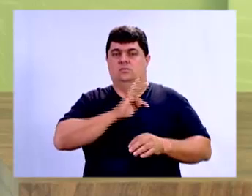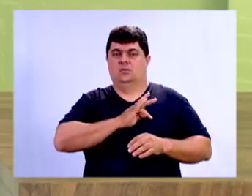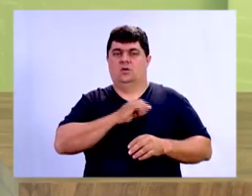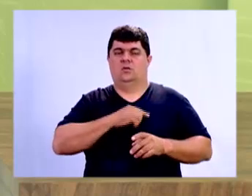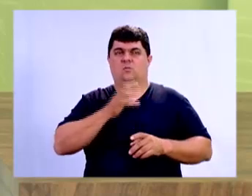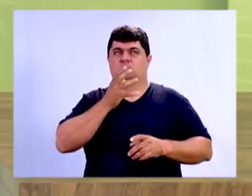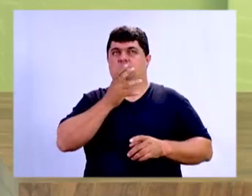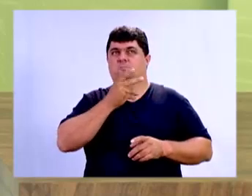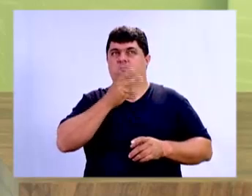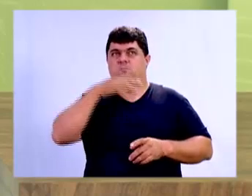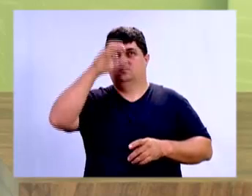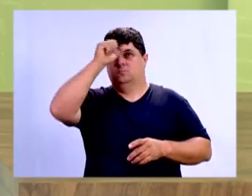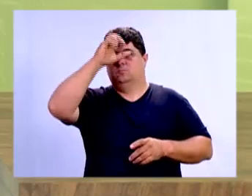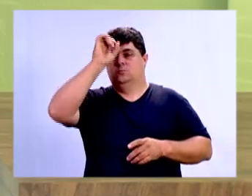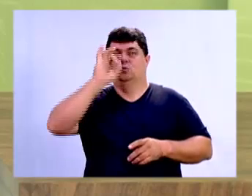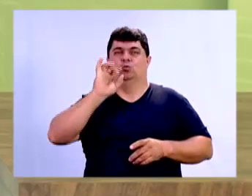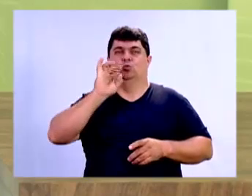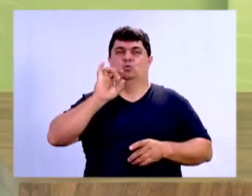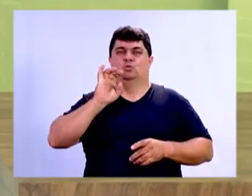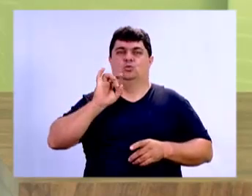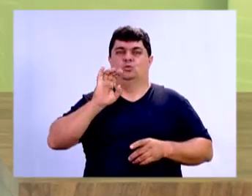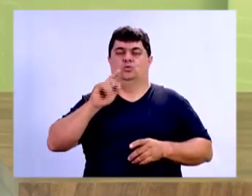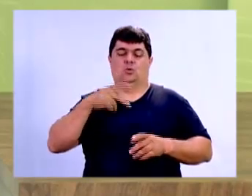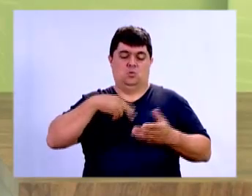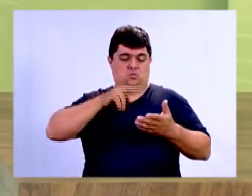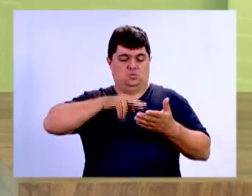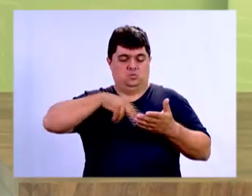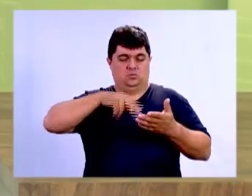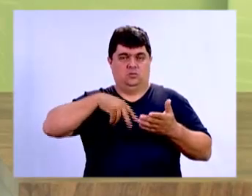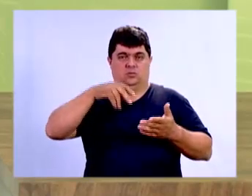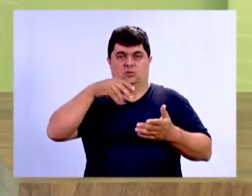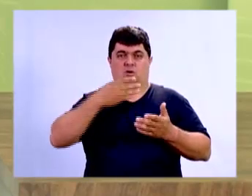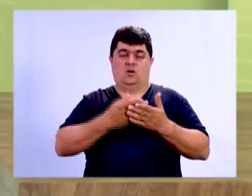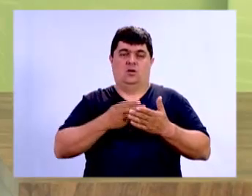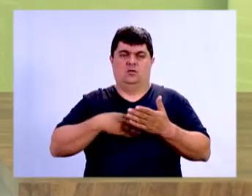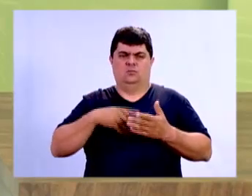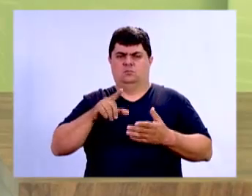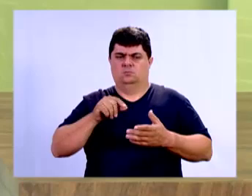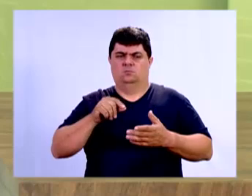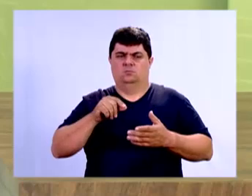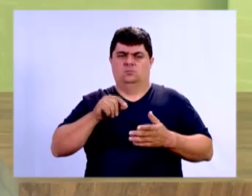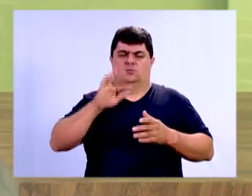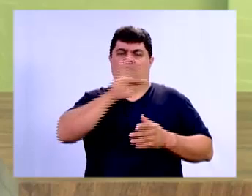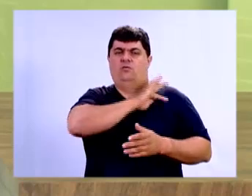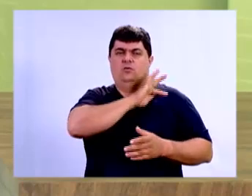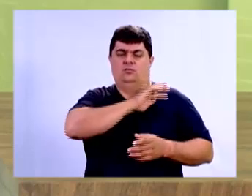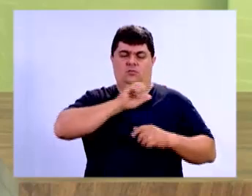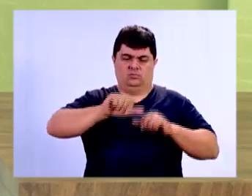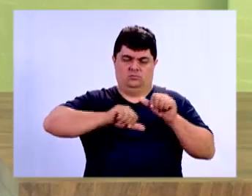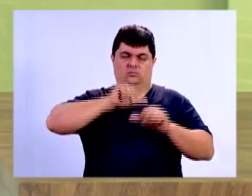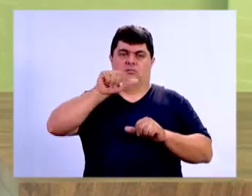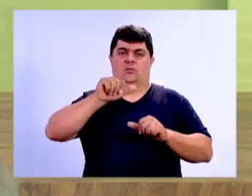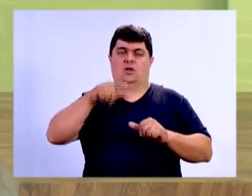tempo aprendendo sozinho, sendo autodidata, até que resolvi fazer uma faculdade. Então, para quem está começando agora, é um caminho ideal que o professor